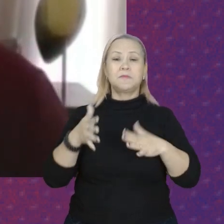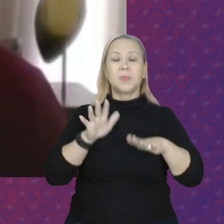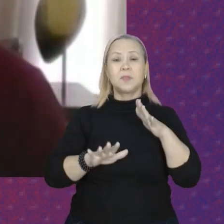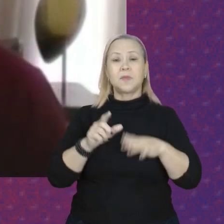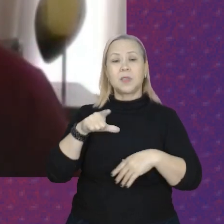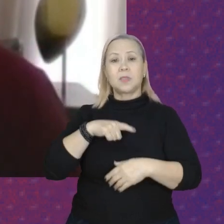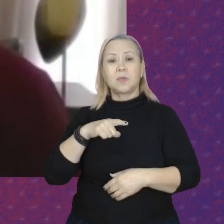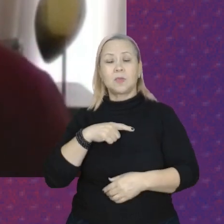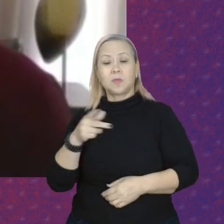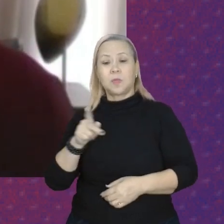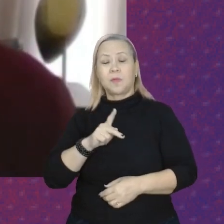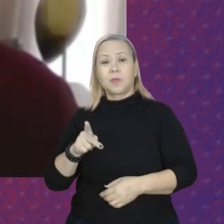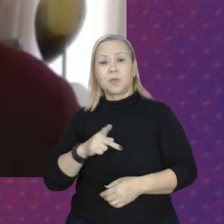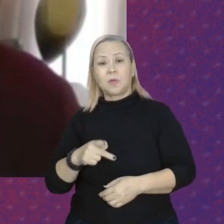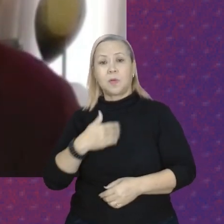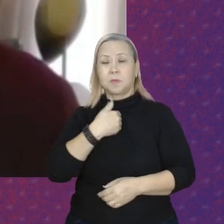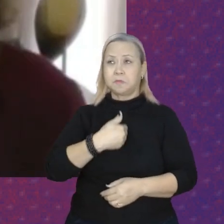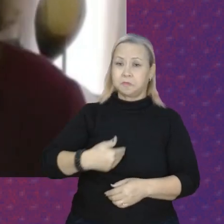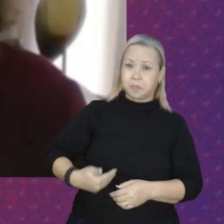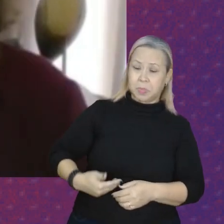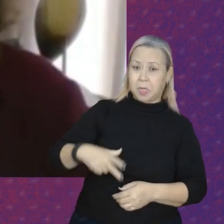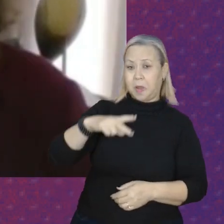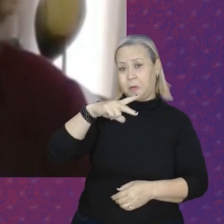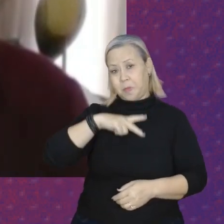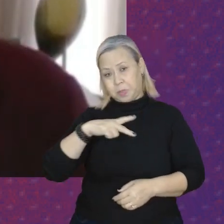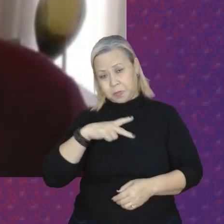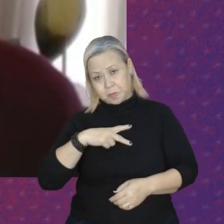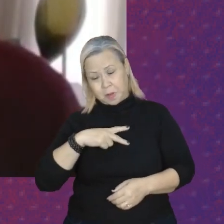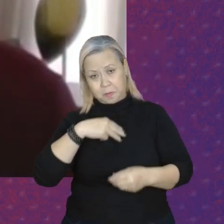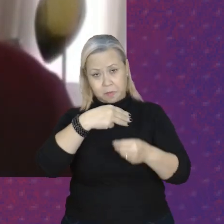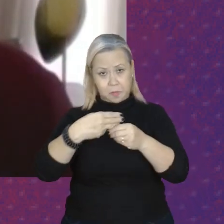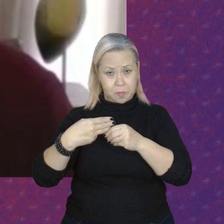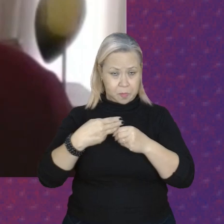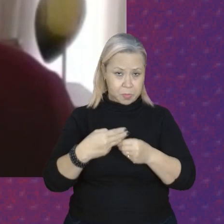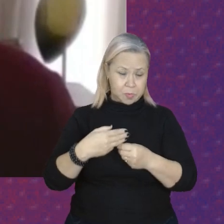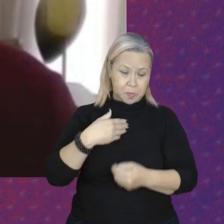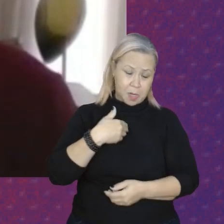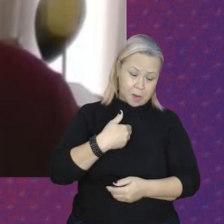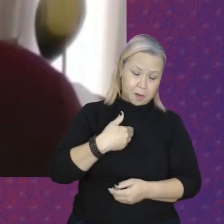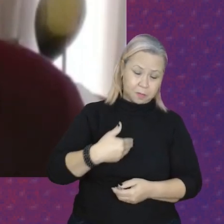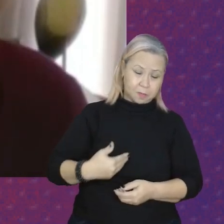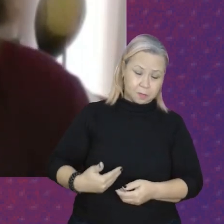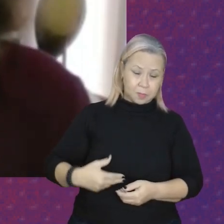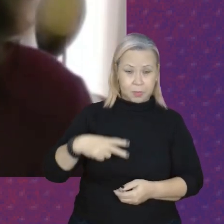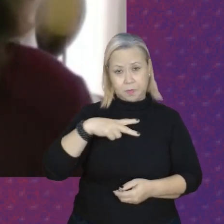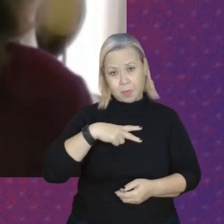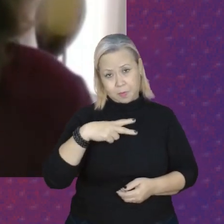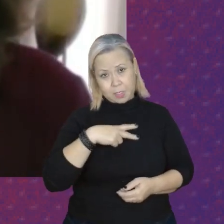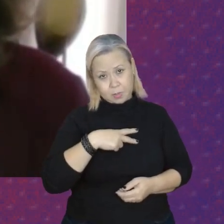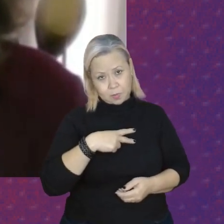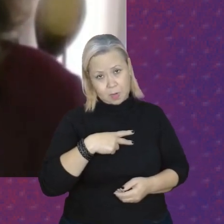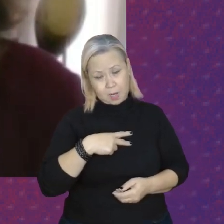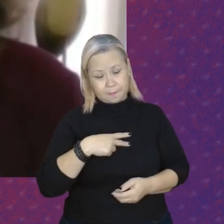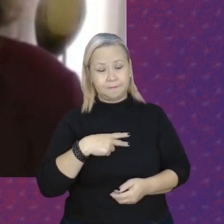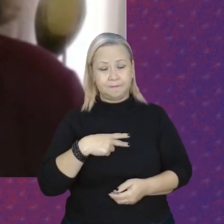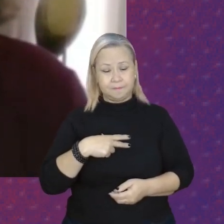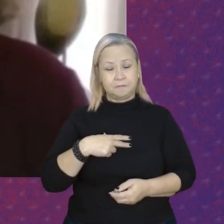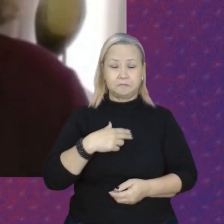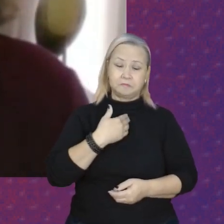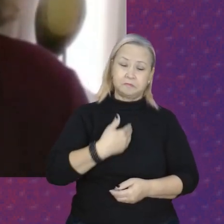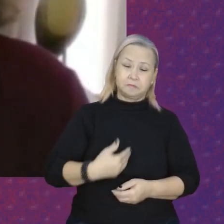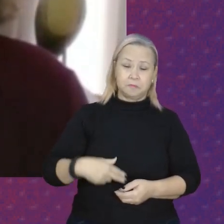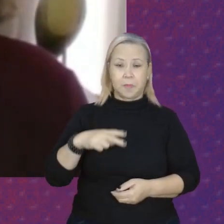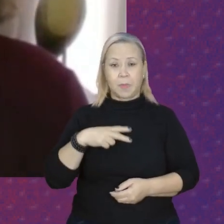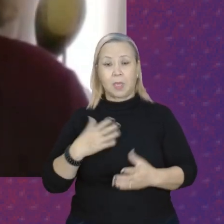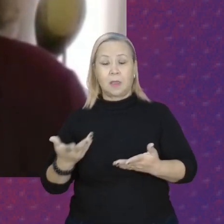e da rede municipal, ou de 2 redes municipais, ou de uma rede pública e de uma rede privada.